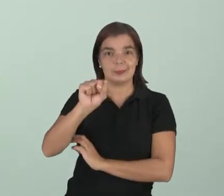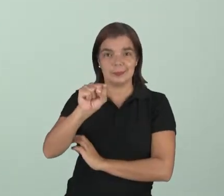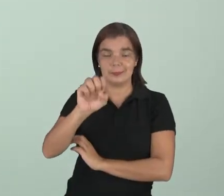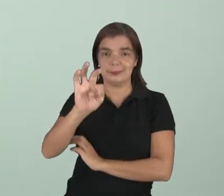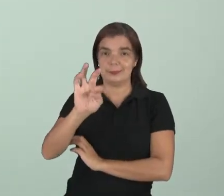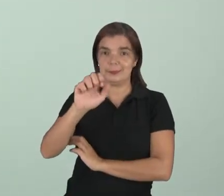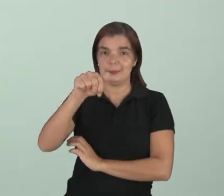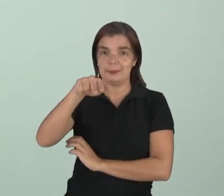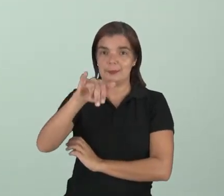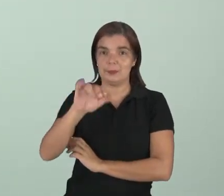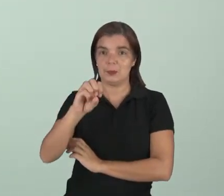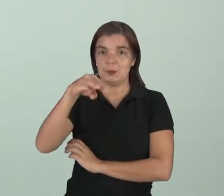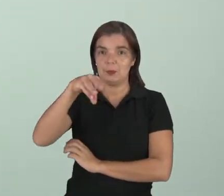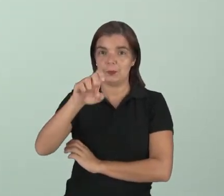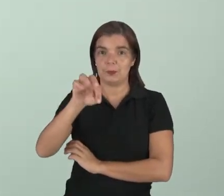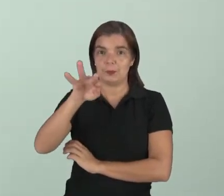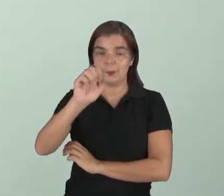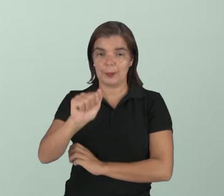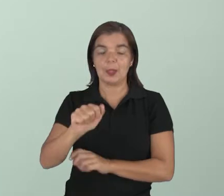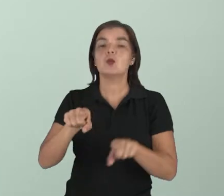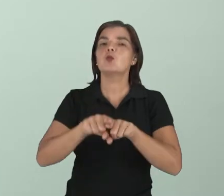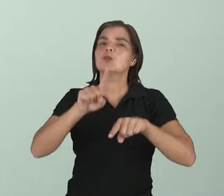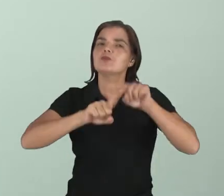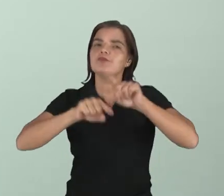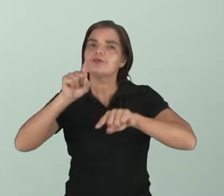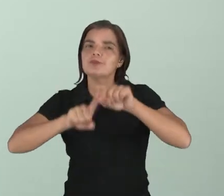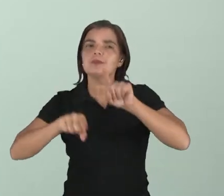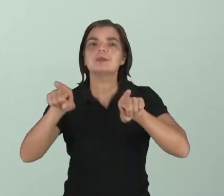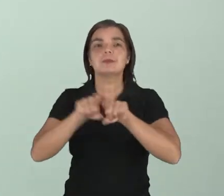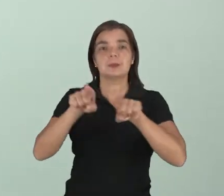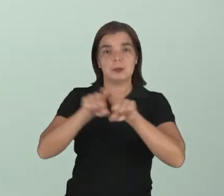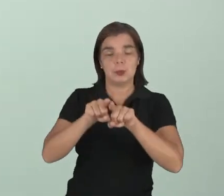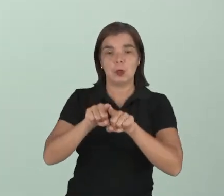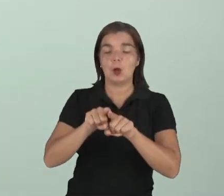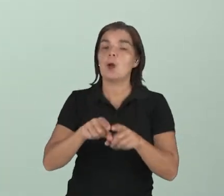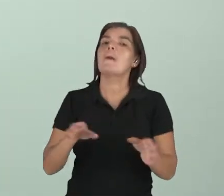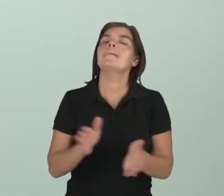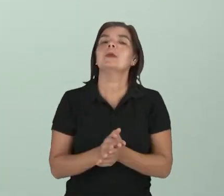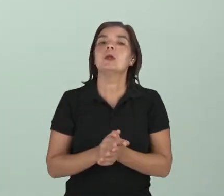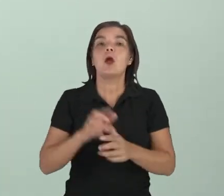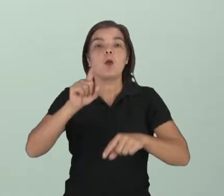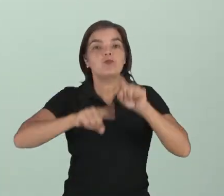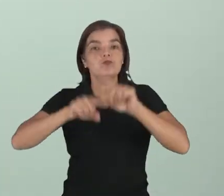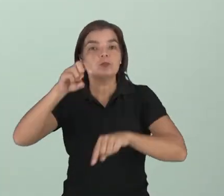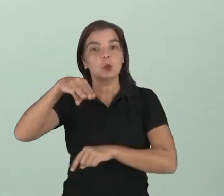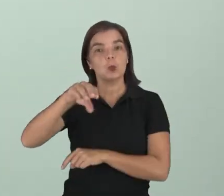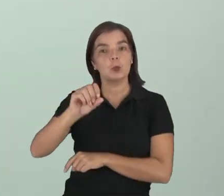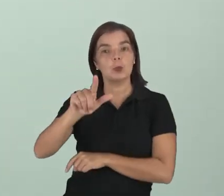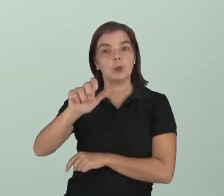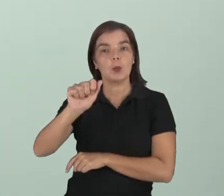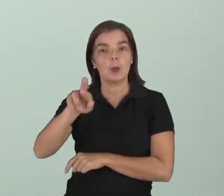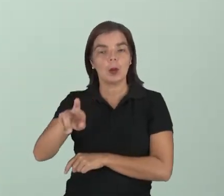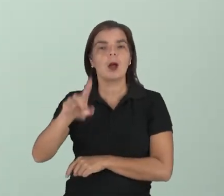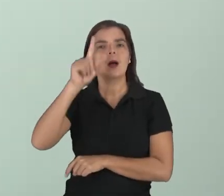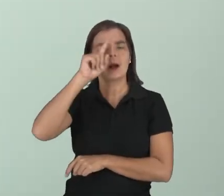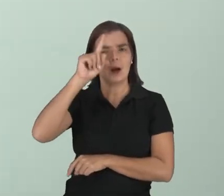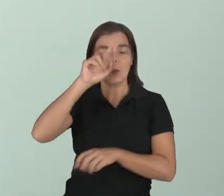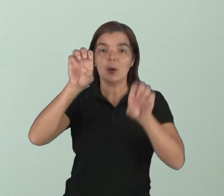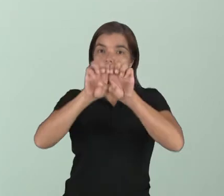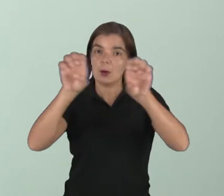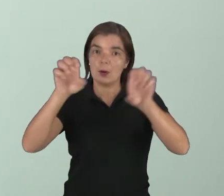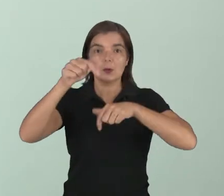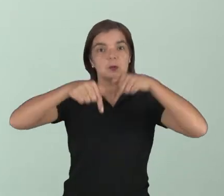estequiometria. Vamos estar falando sobre massa atômica, sobre a massa molar dos elementos químicos. Vamos estar relembrando as